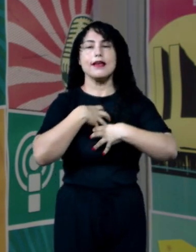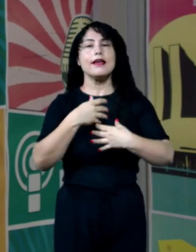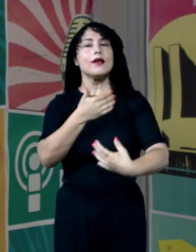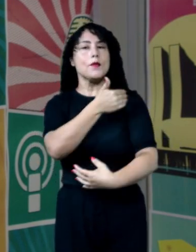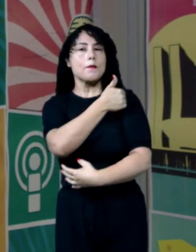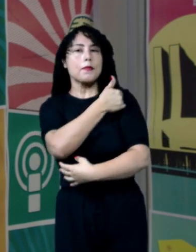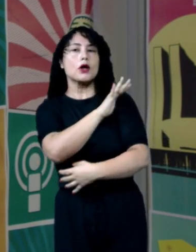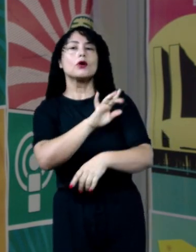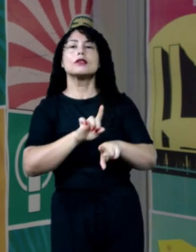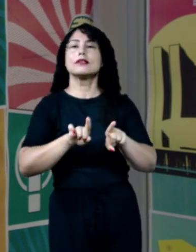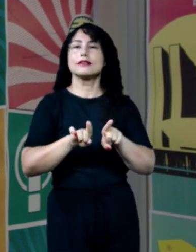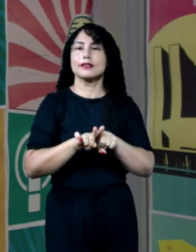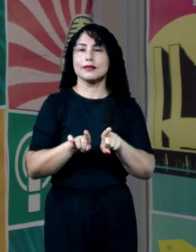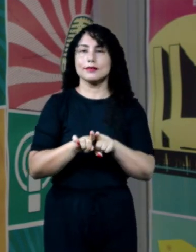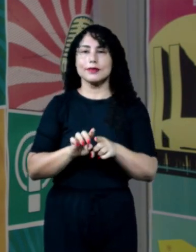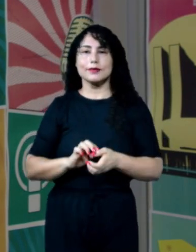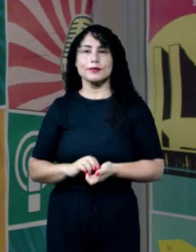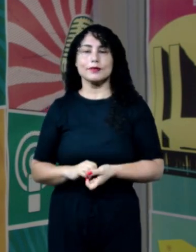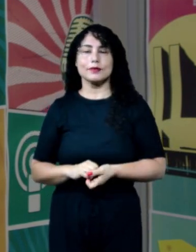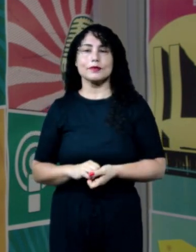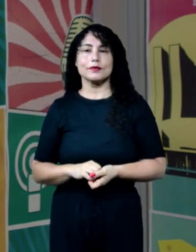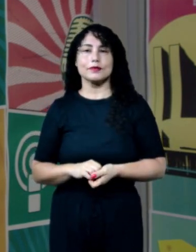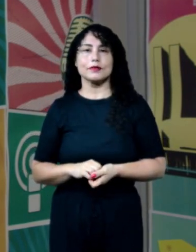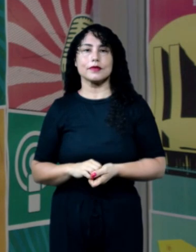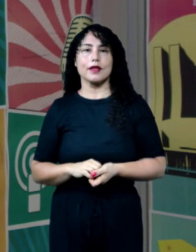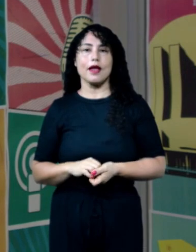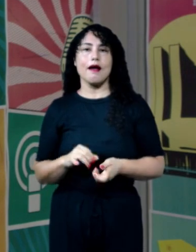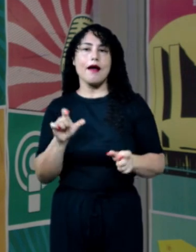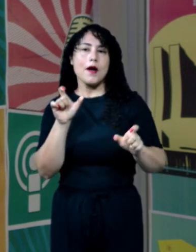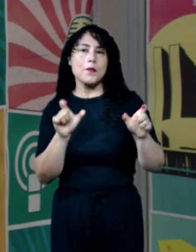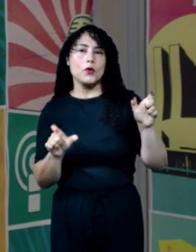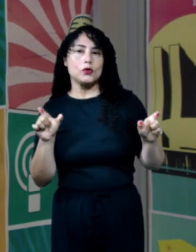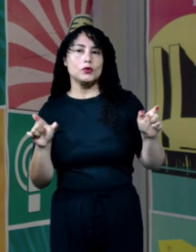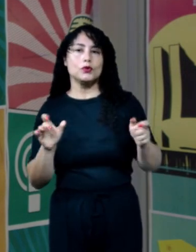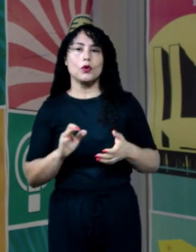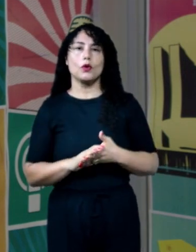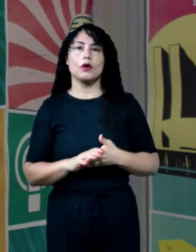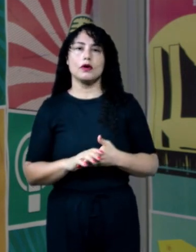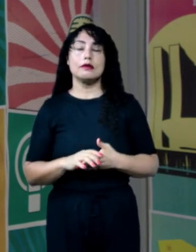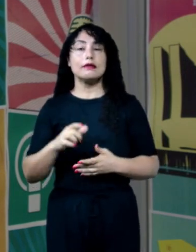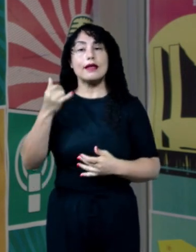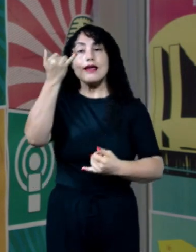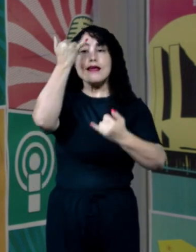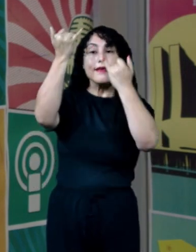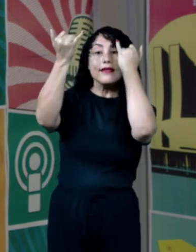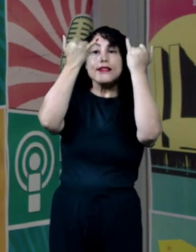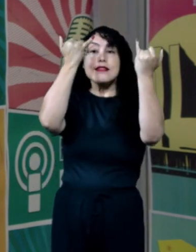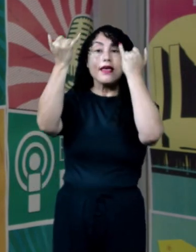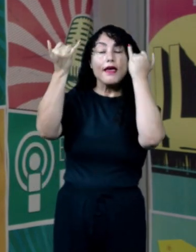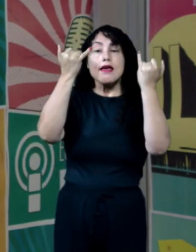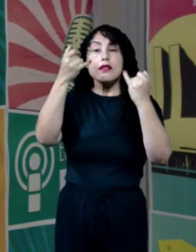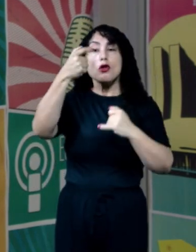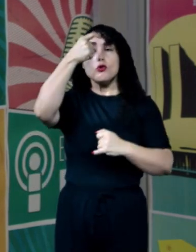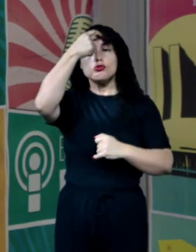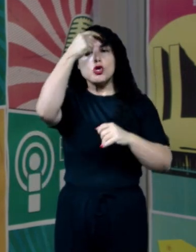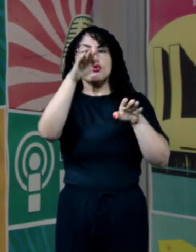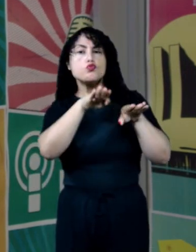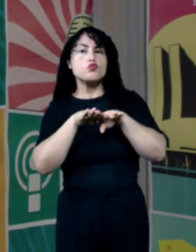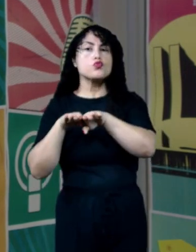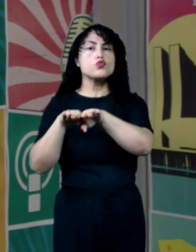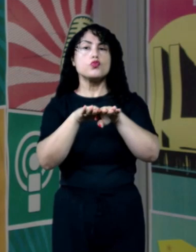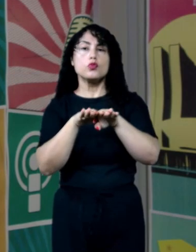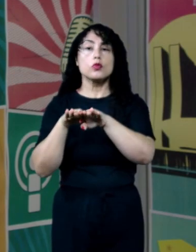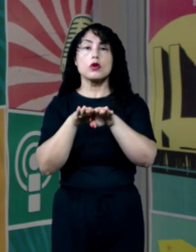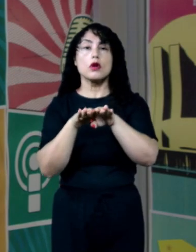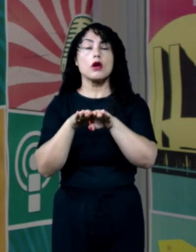preconceitos. Então, a pessoa ali, ela tem suas ideias, ela tem o seu senso comum, e quando